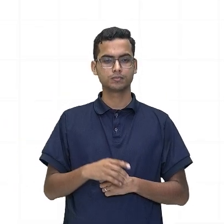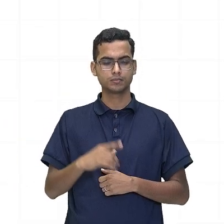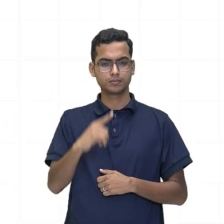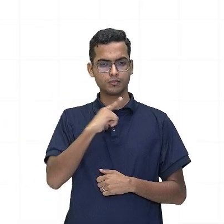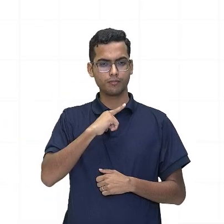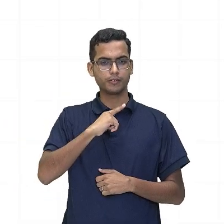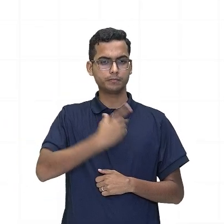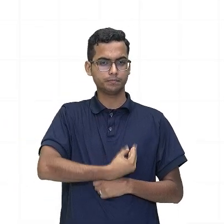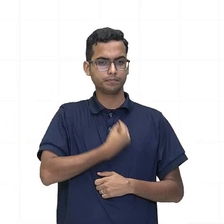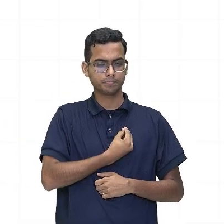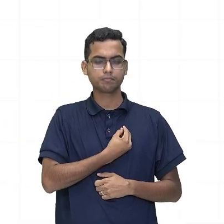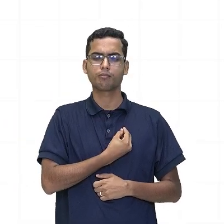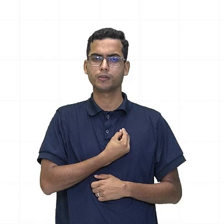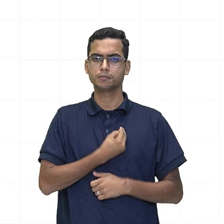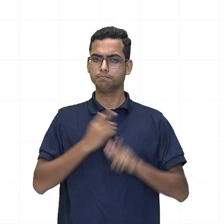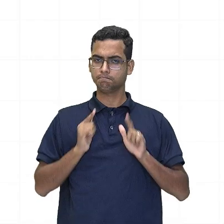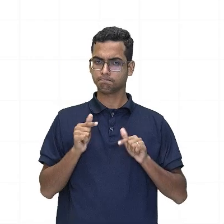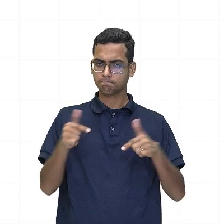de relacionamento.